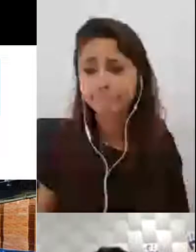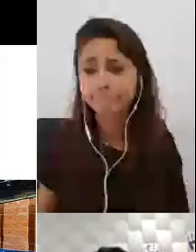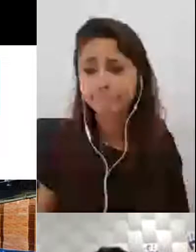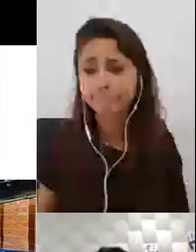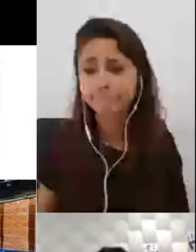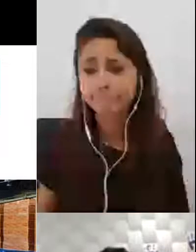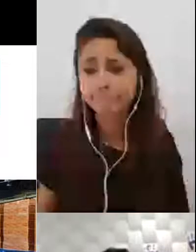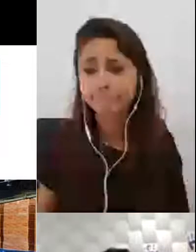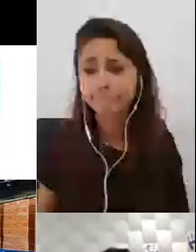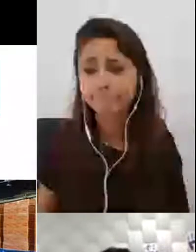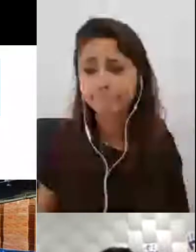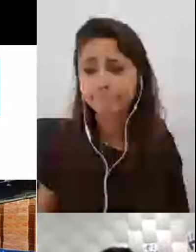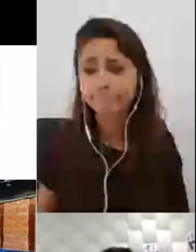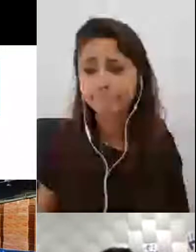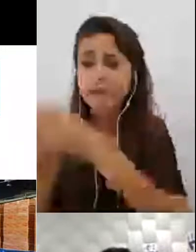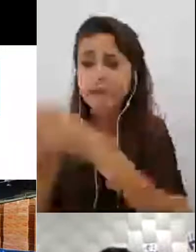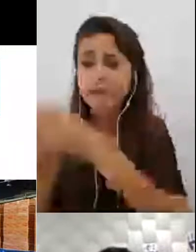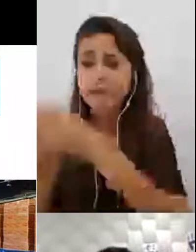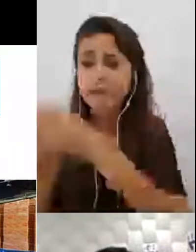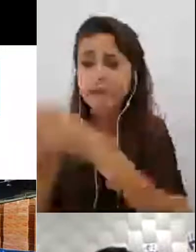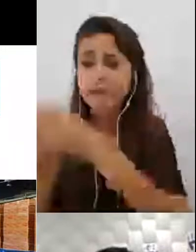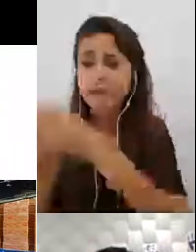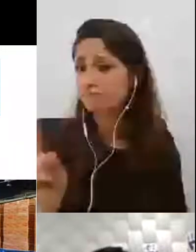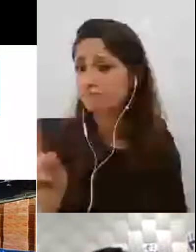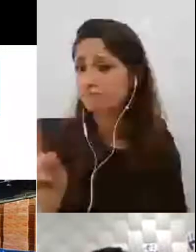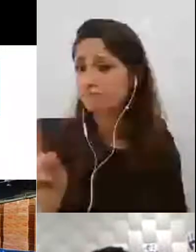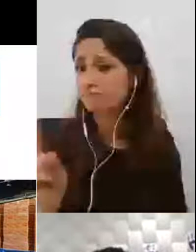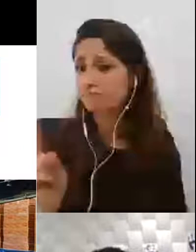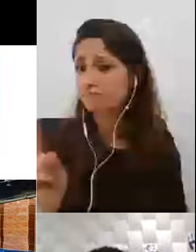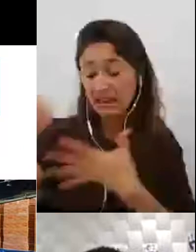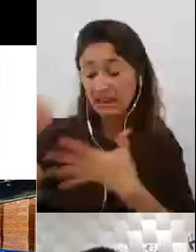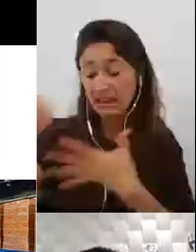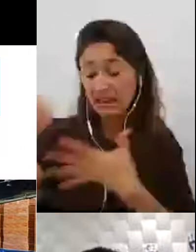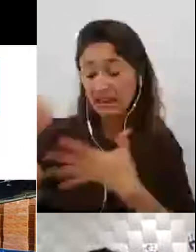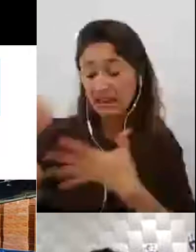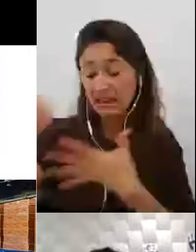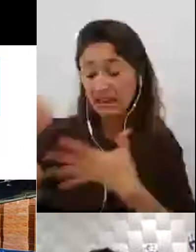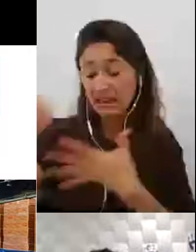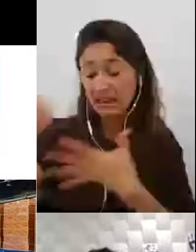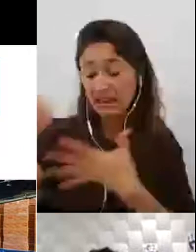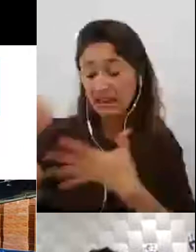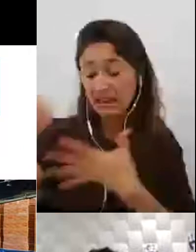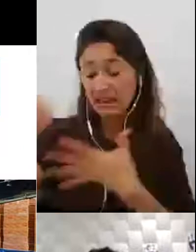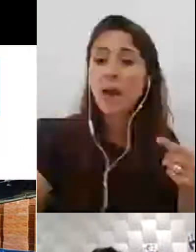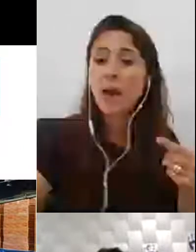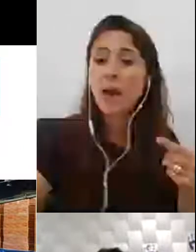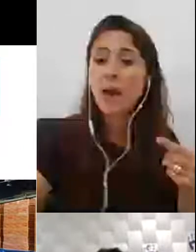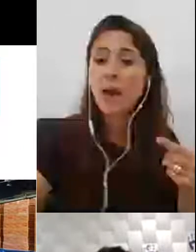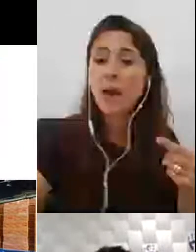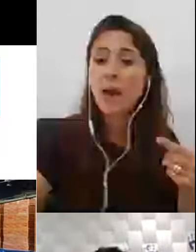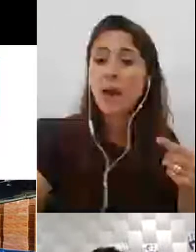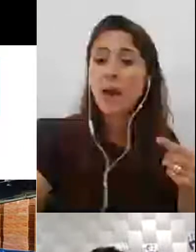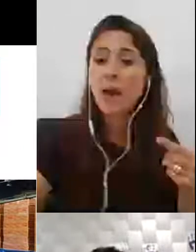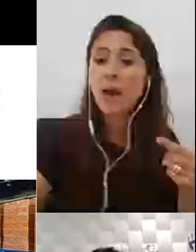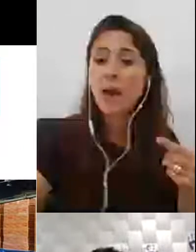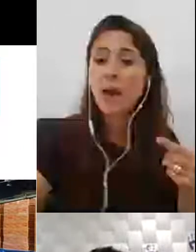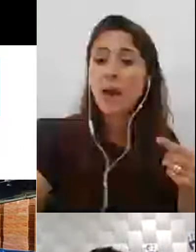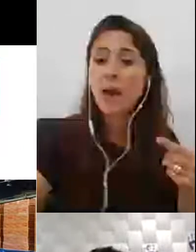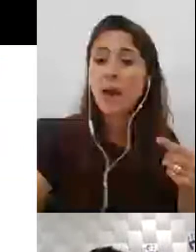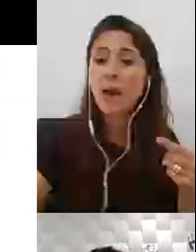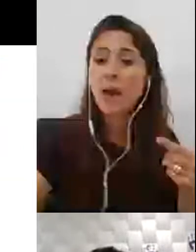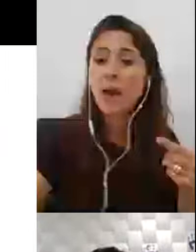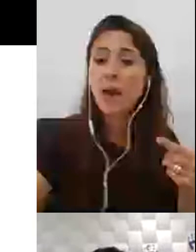sendo gerados para que a gente consiga desenvolver e aplicar todos os processos de melhoria ao longo de toda uma cadeia e